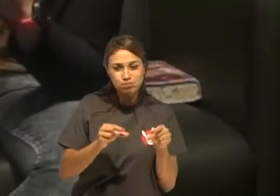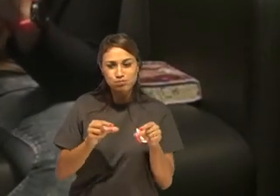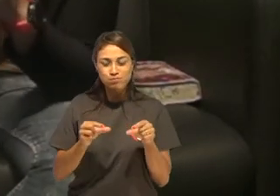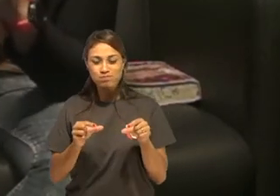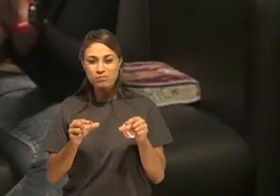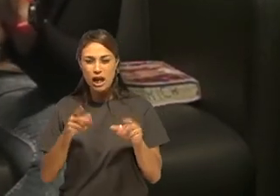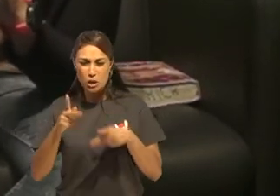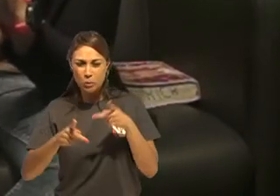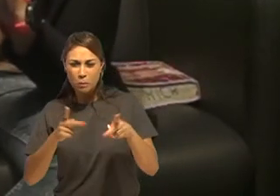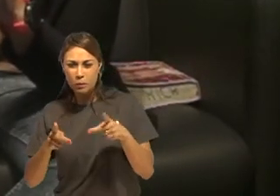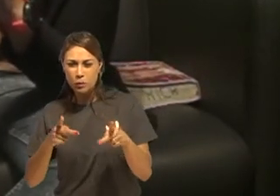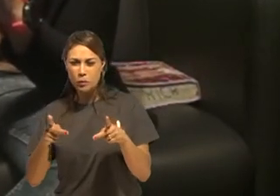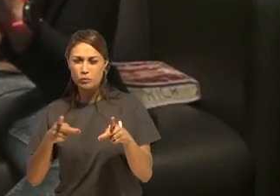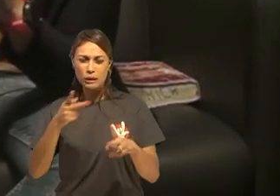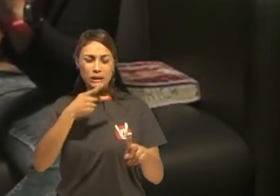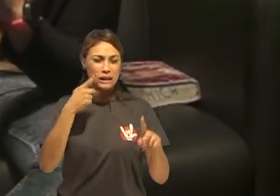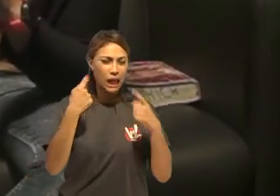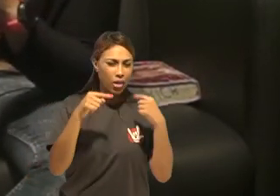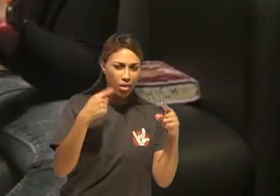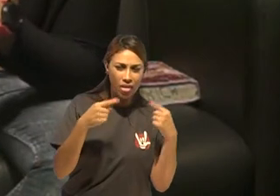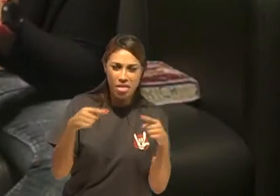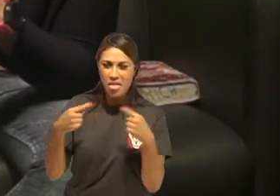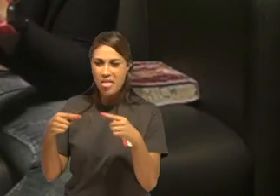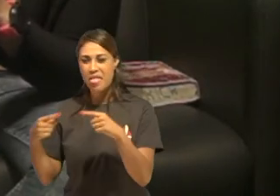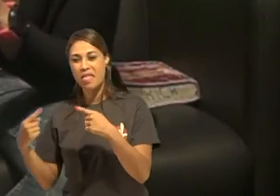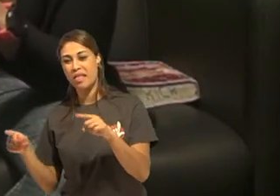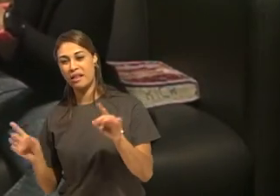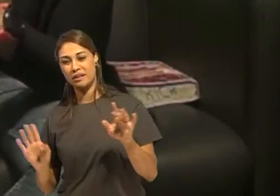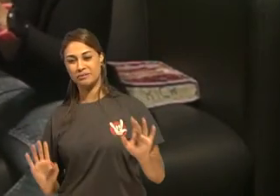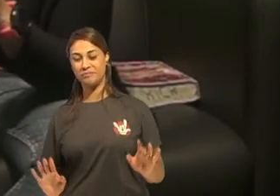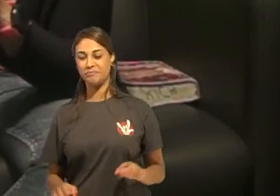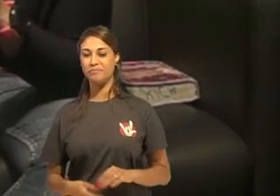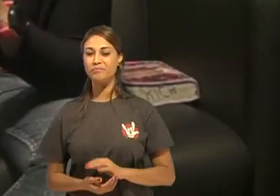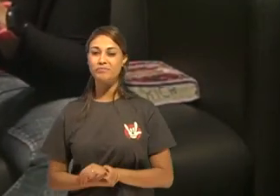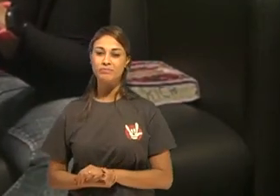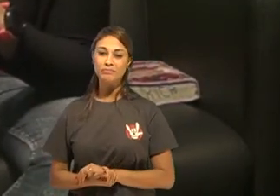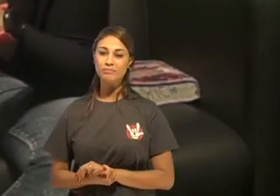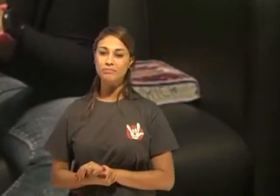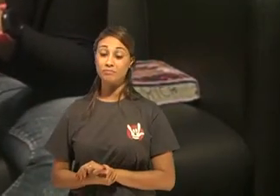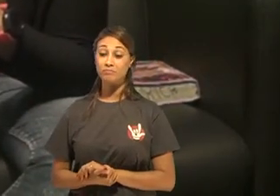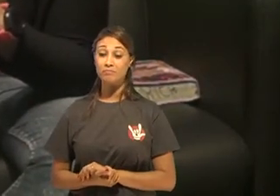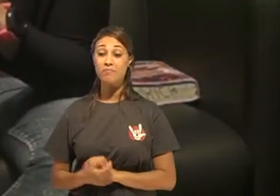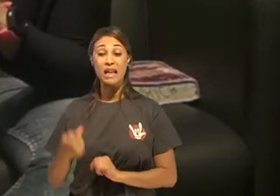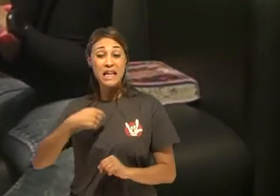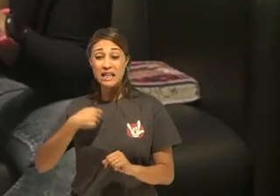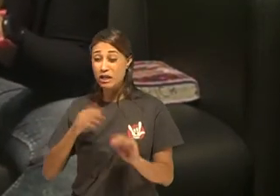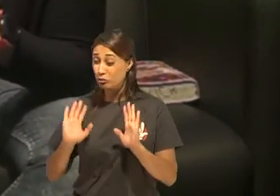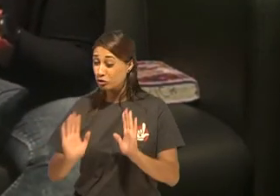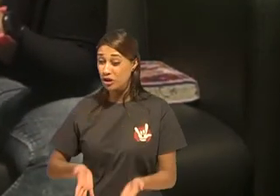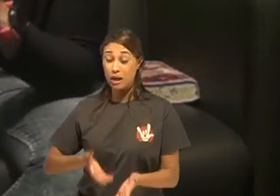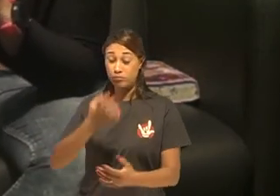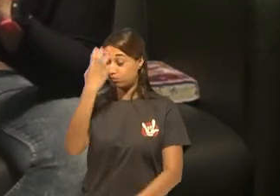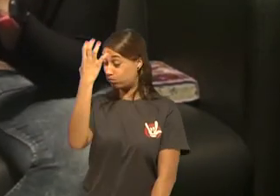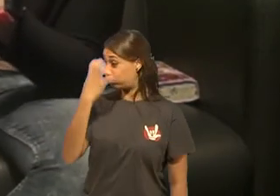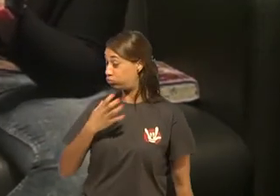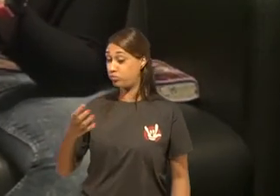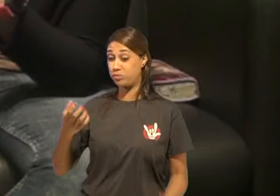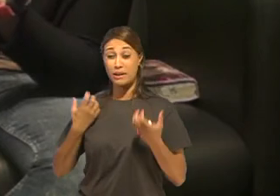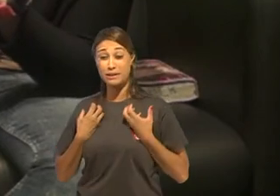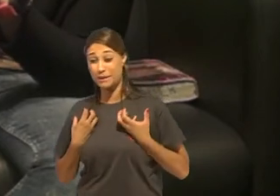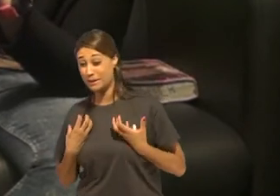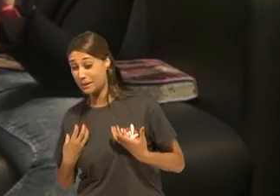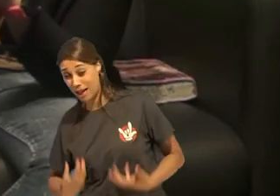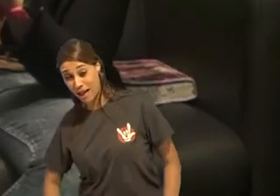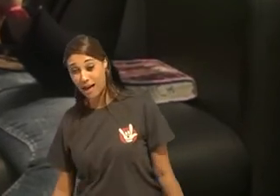Aí aconteceu o pior do episódio. Eu almoçando no segundo dia de acampamento, já por aqui, né, com tantos acontecimentos, cara. Você vai se expor assim